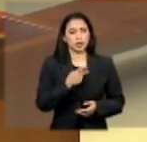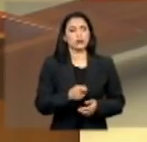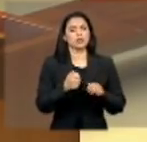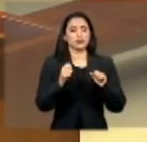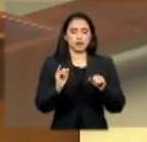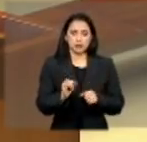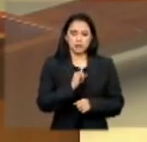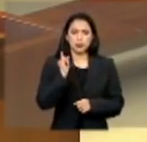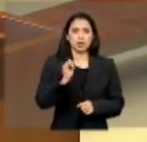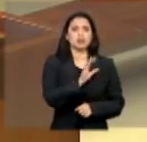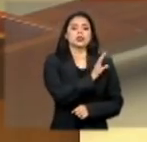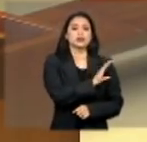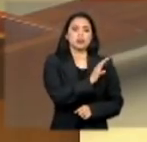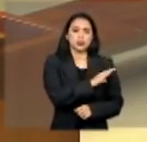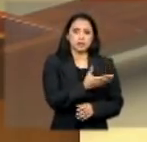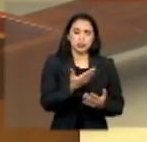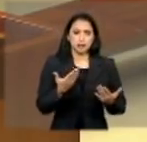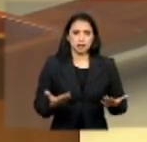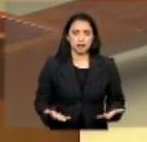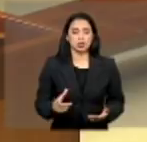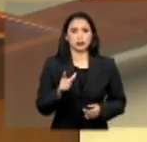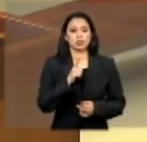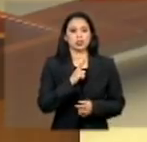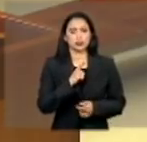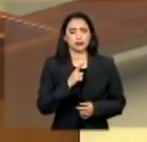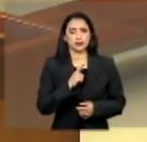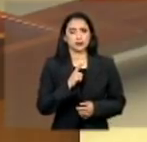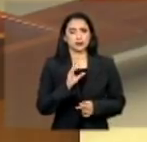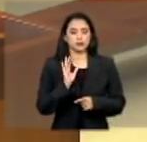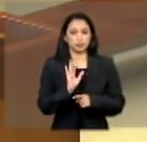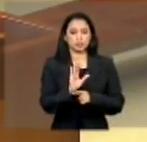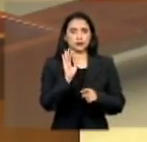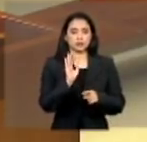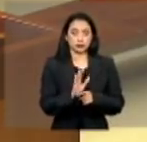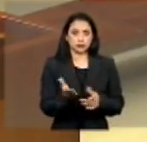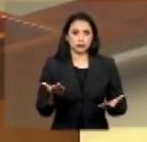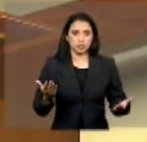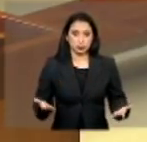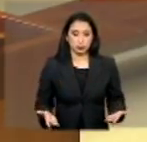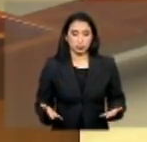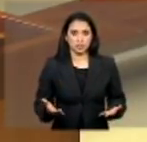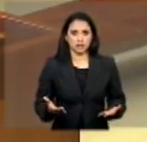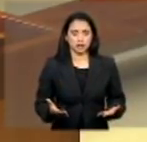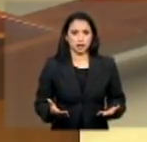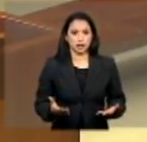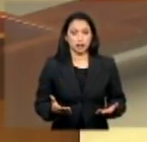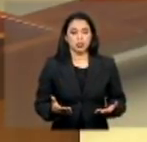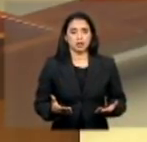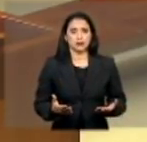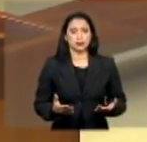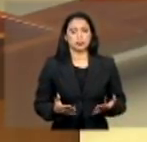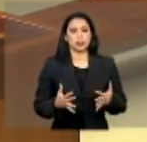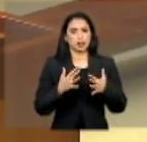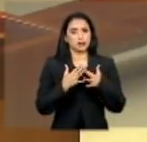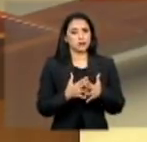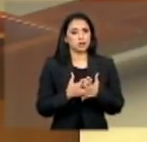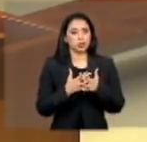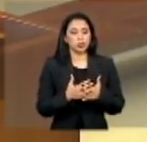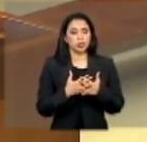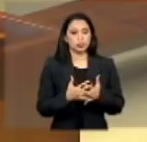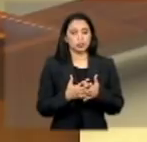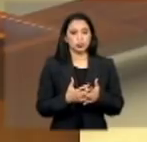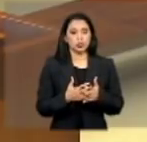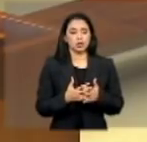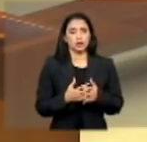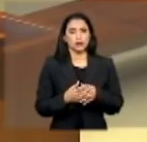que teve é em elementos para desbaratar uma organização criminosa a